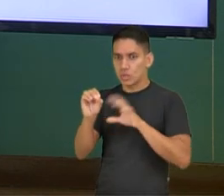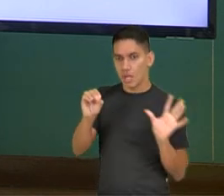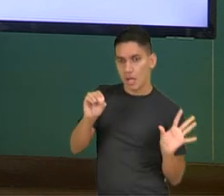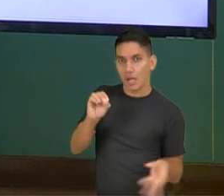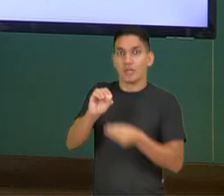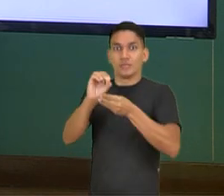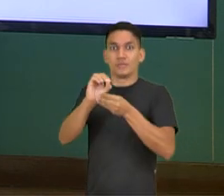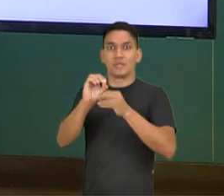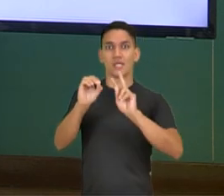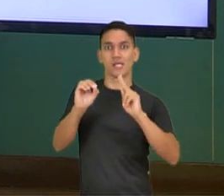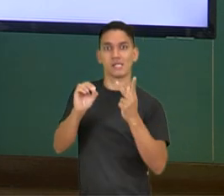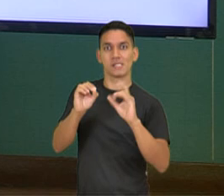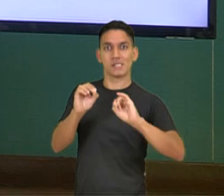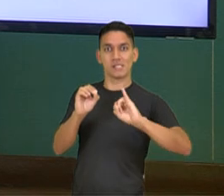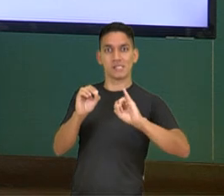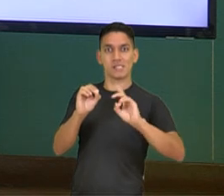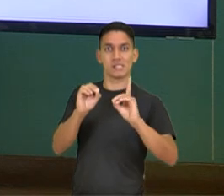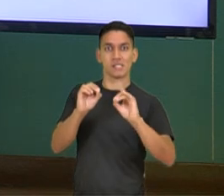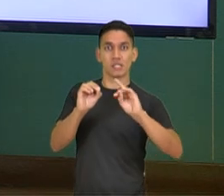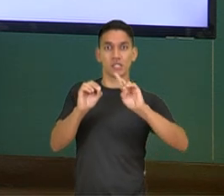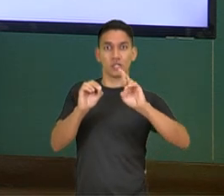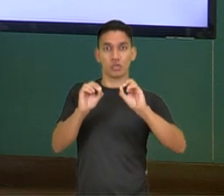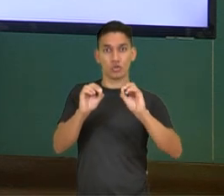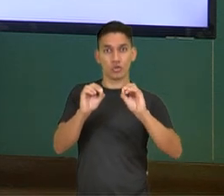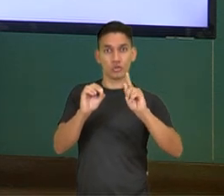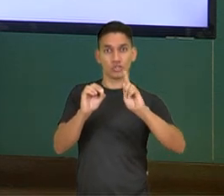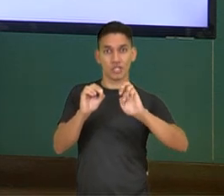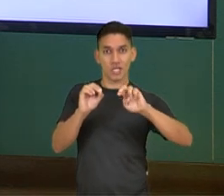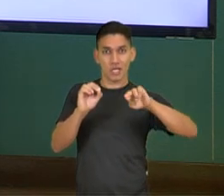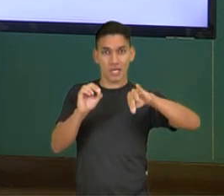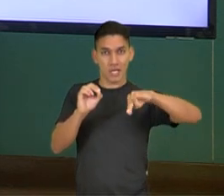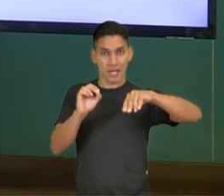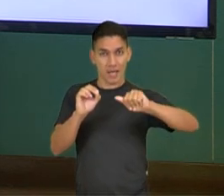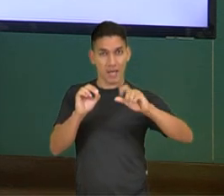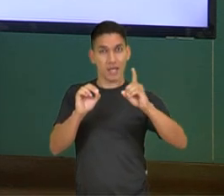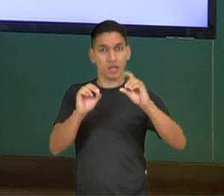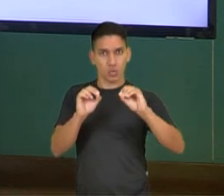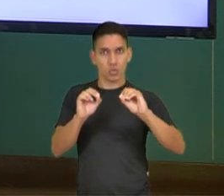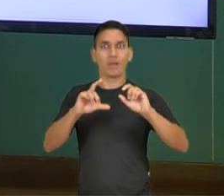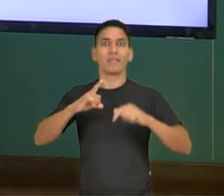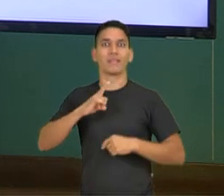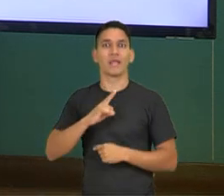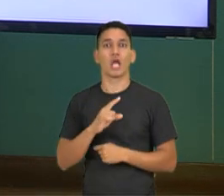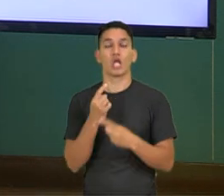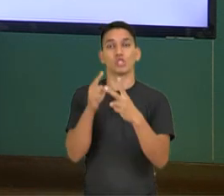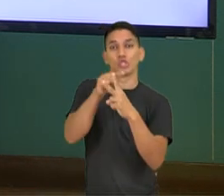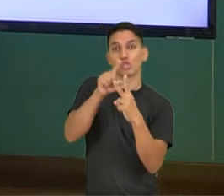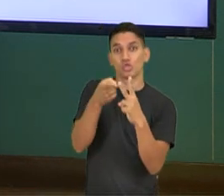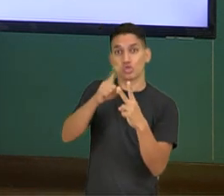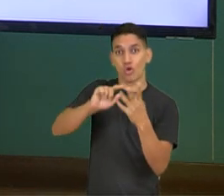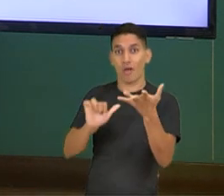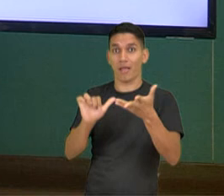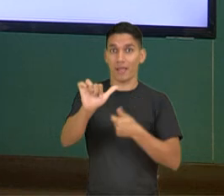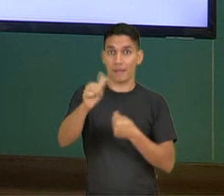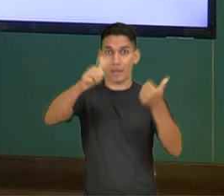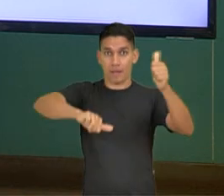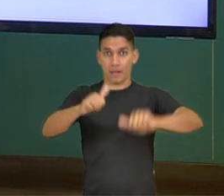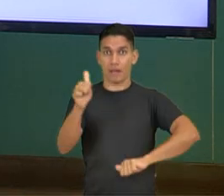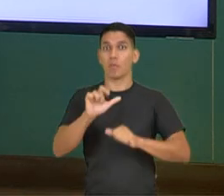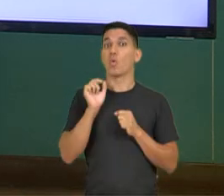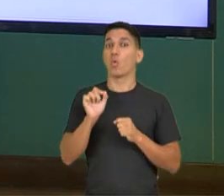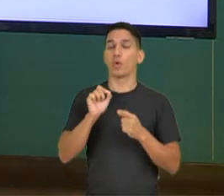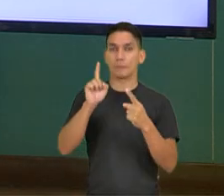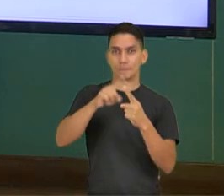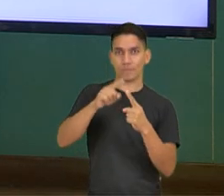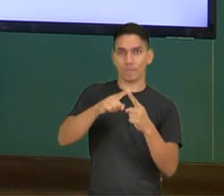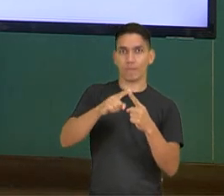substâncias orgânicas constituídas exclusivamente de dois tipos de elementos químicos. Quais são